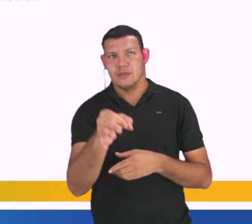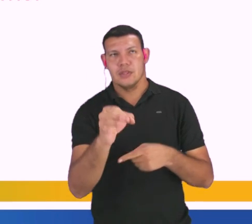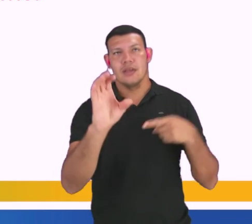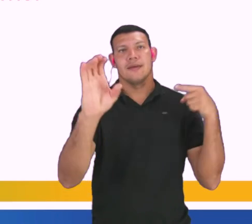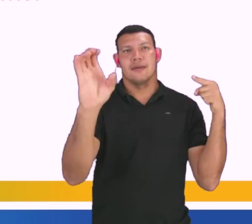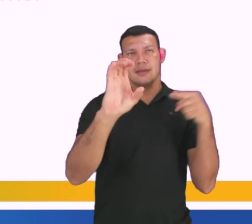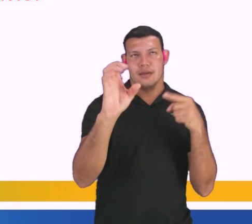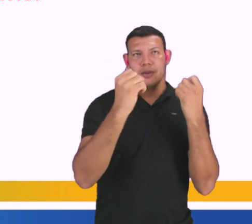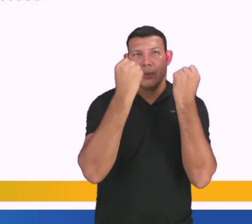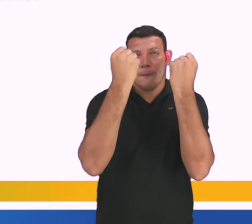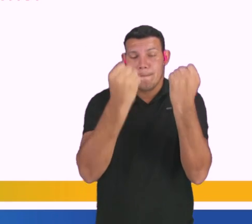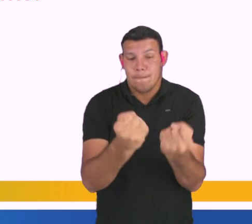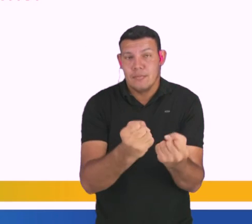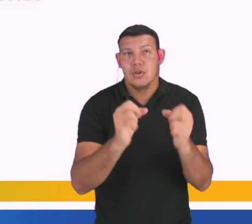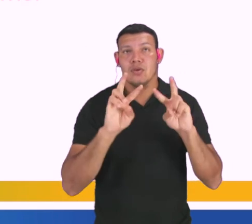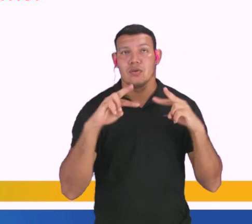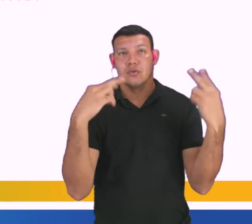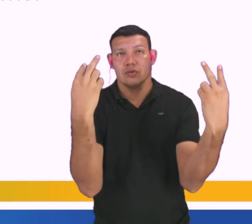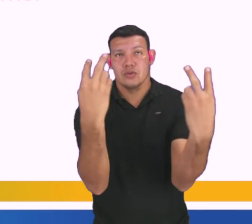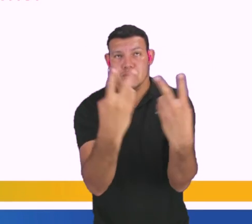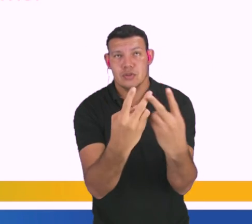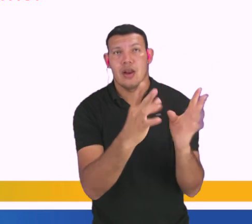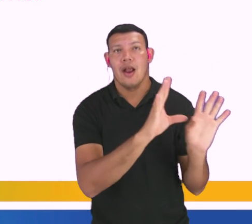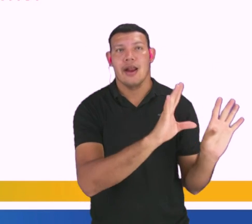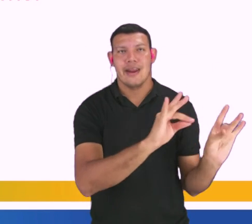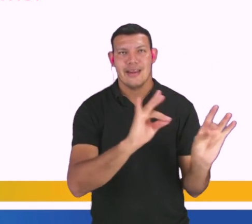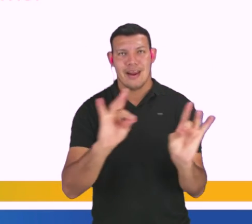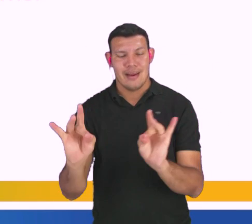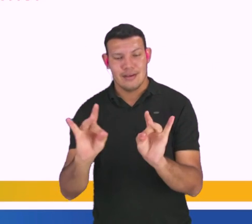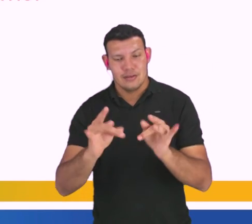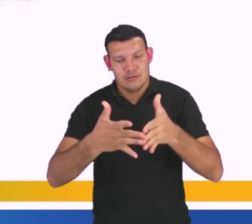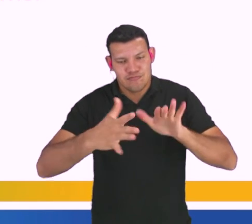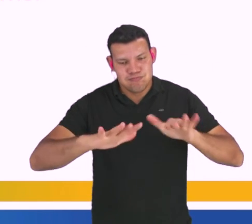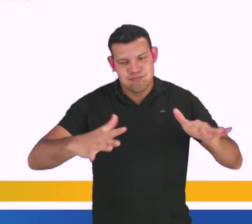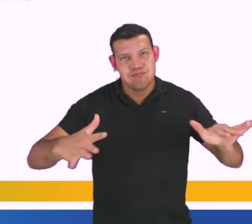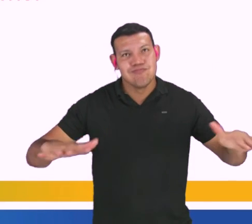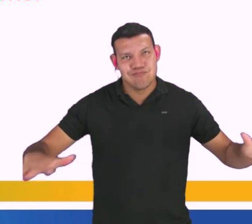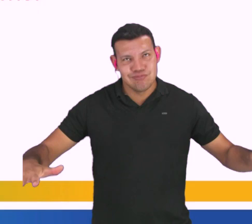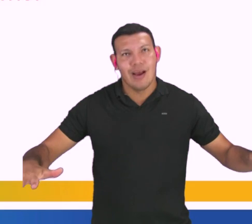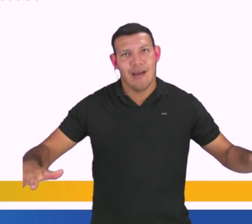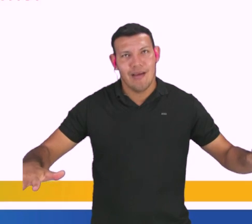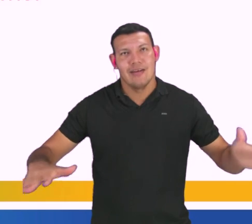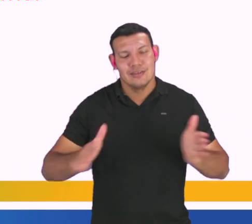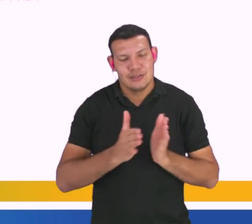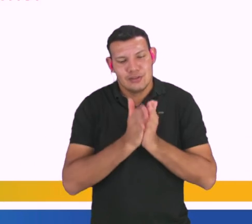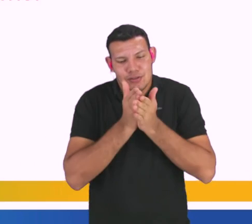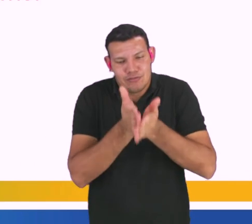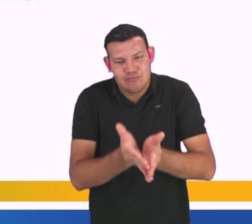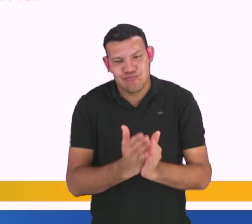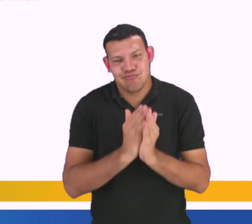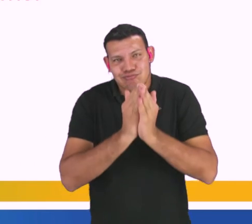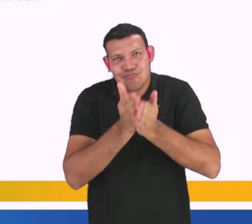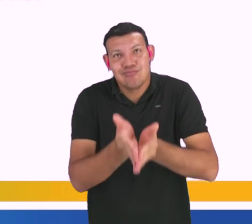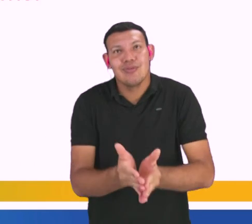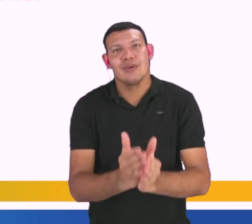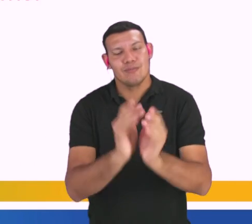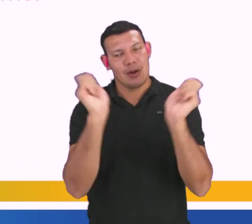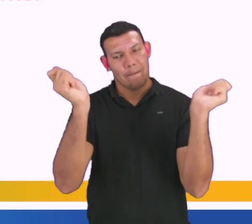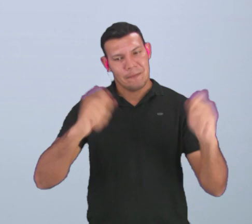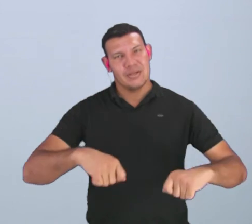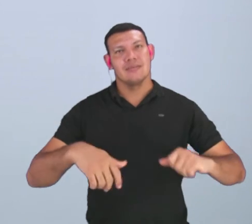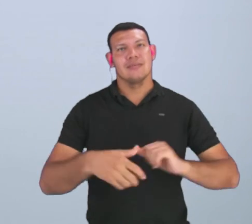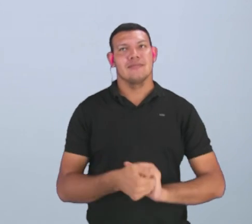opção C, que ele diz que é o peso do volume, mas é o peso do volume do líquido deslocado, e quem vai deslocar é o navio.